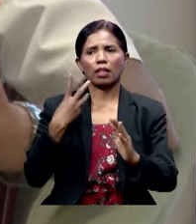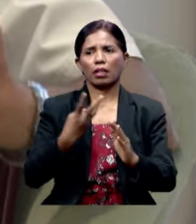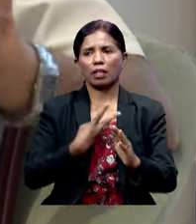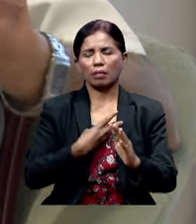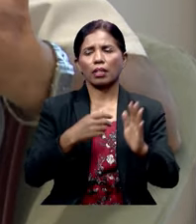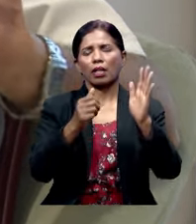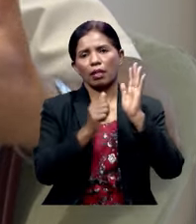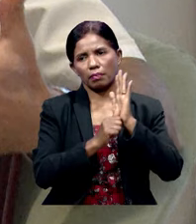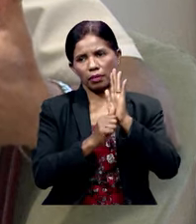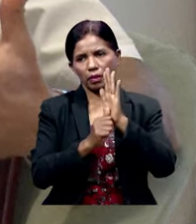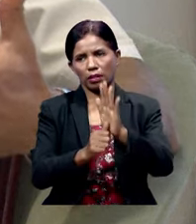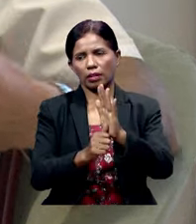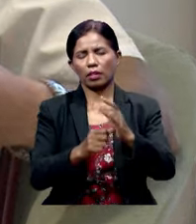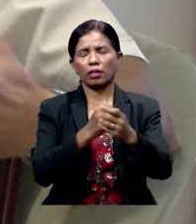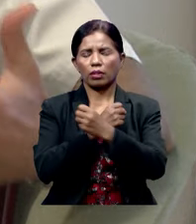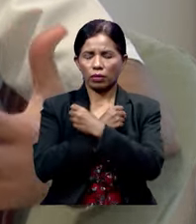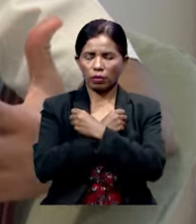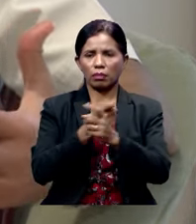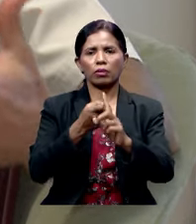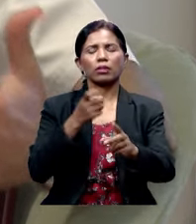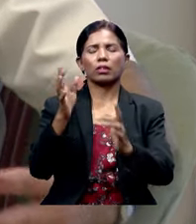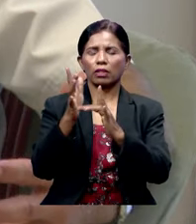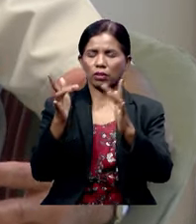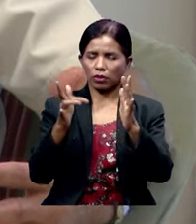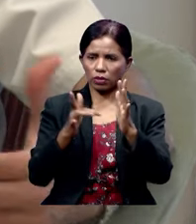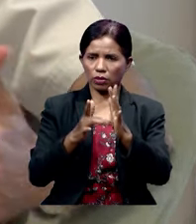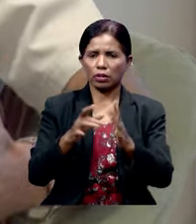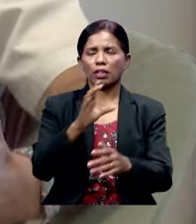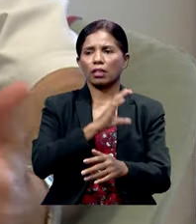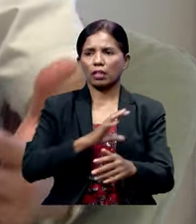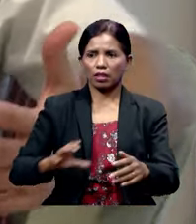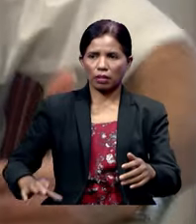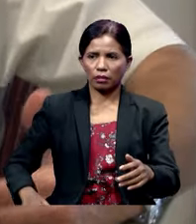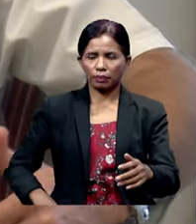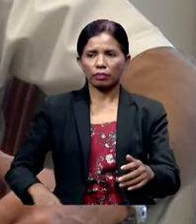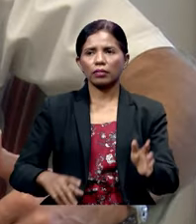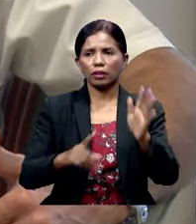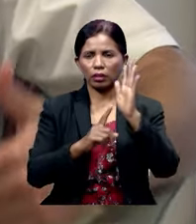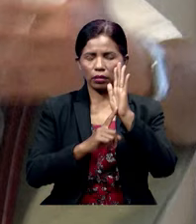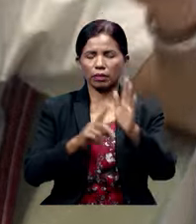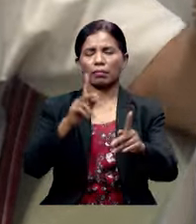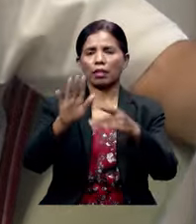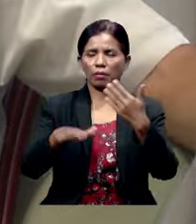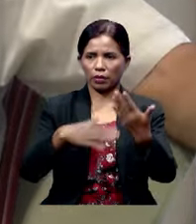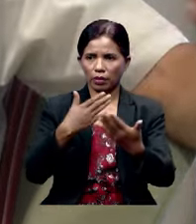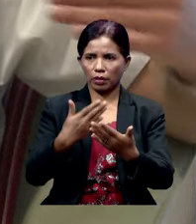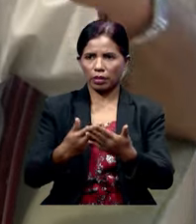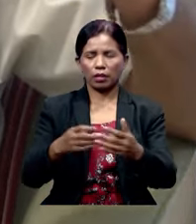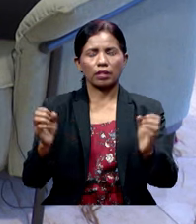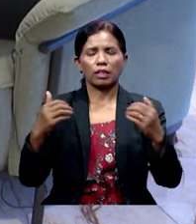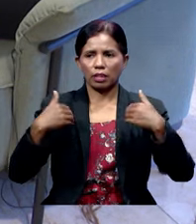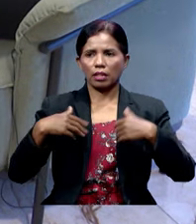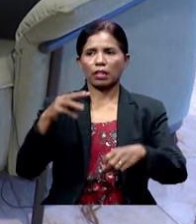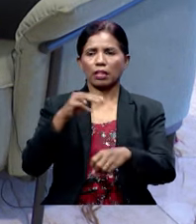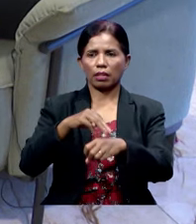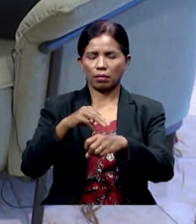apresentar o amor de Cristo e testemunhar o amor de Cristo próximo ao povo não apenas missas